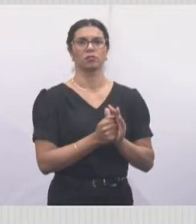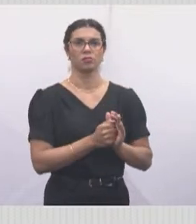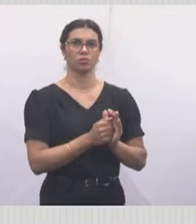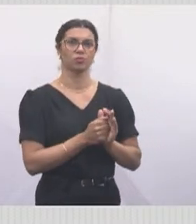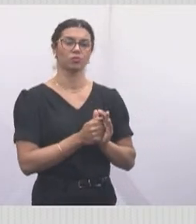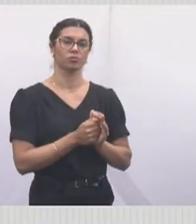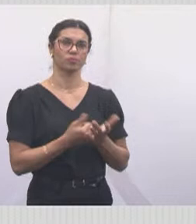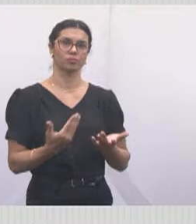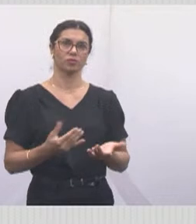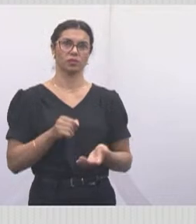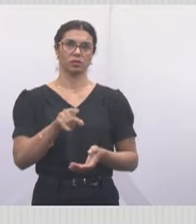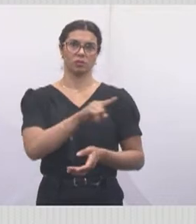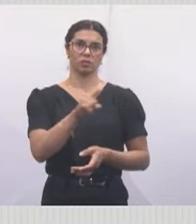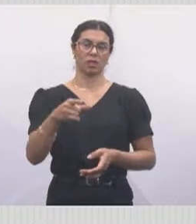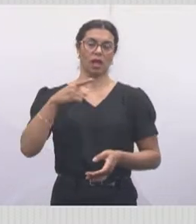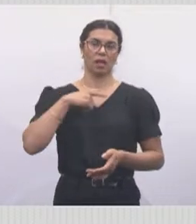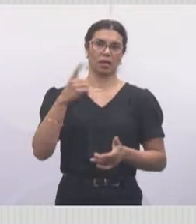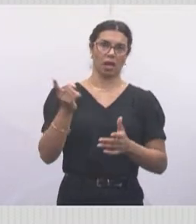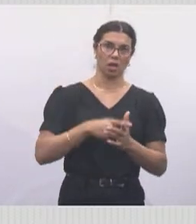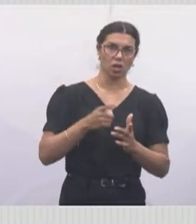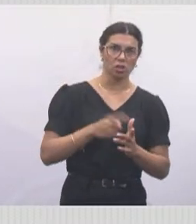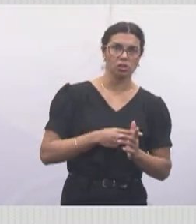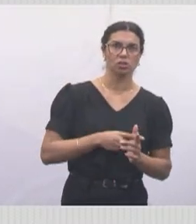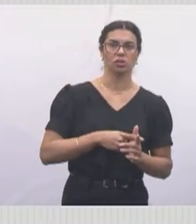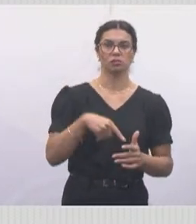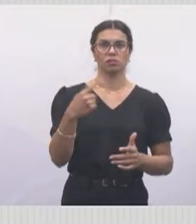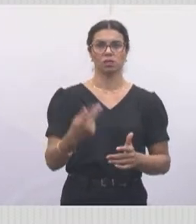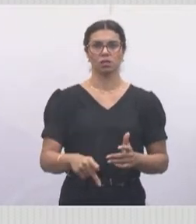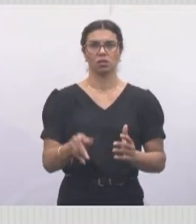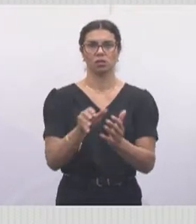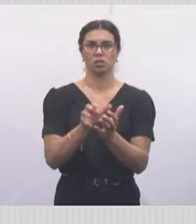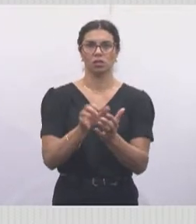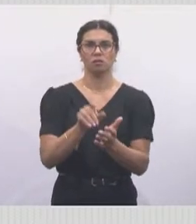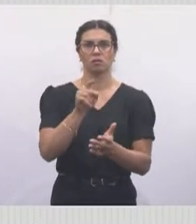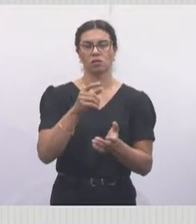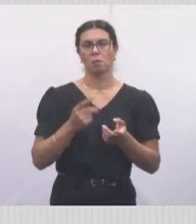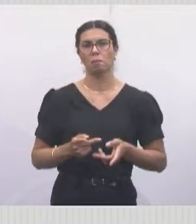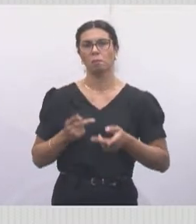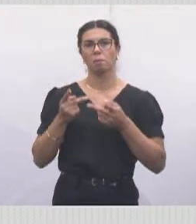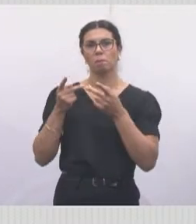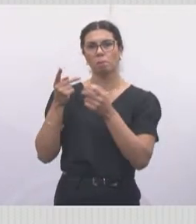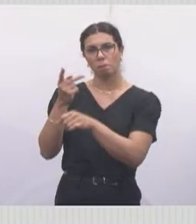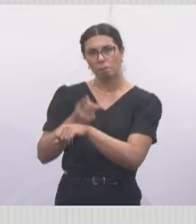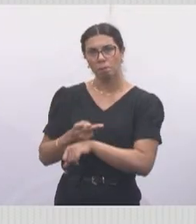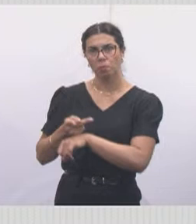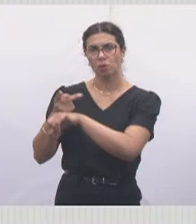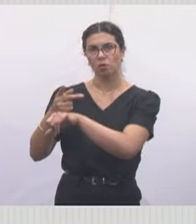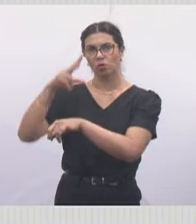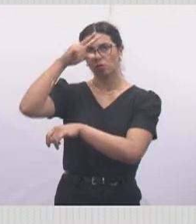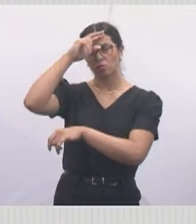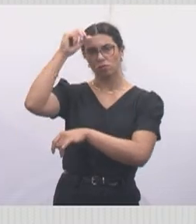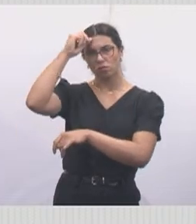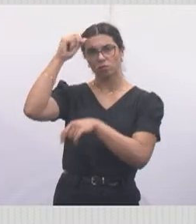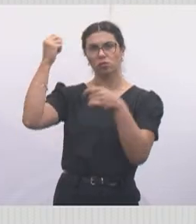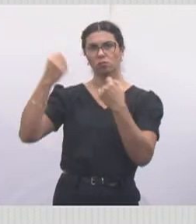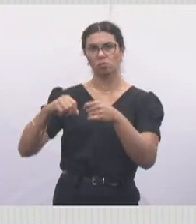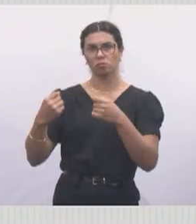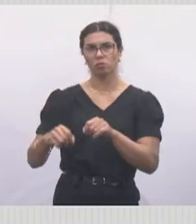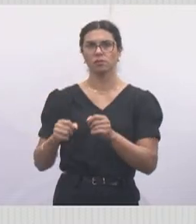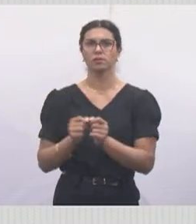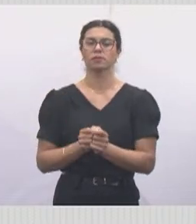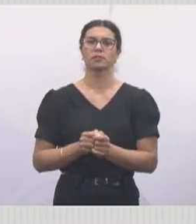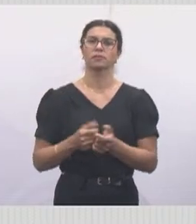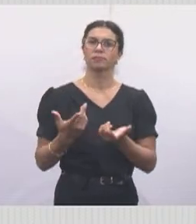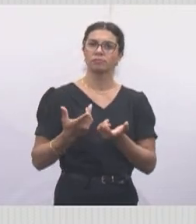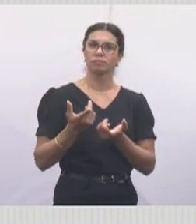aí no município, né, é o momento de você procurar a prefeitura e até não atende bem, né, e tá acertando aí que você, né,